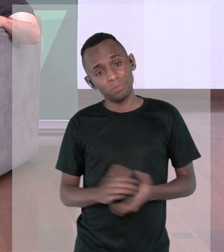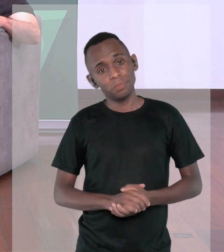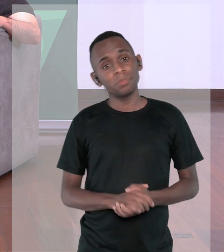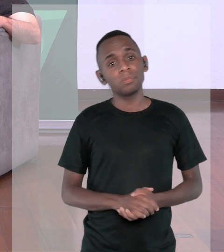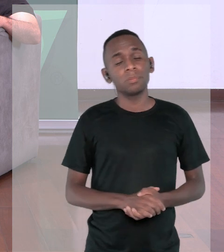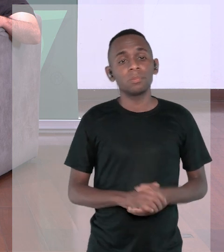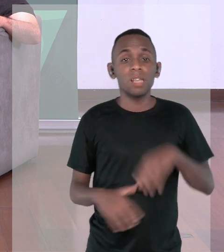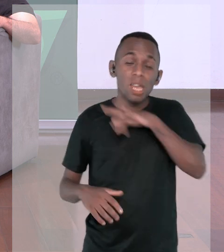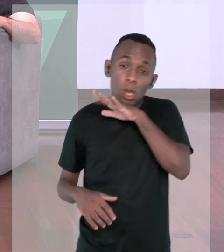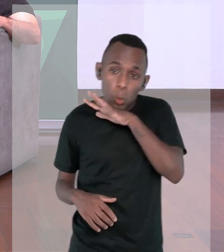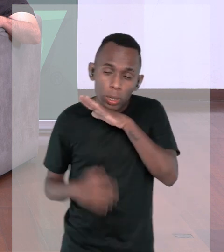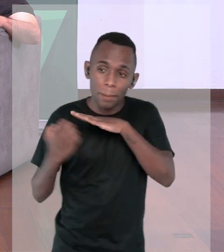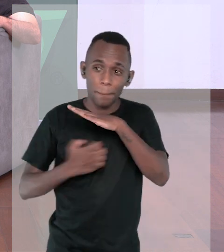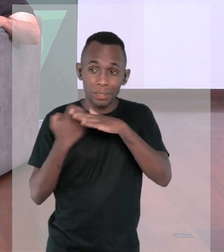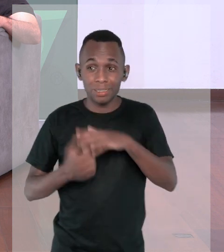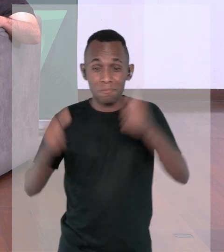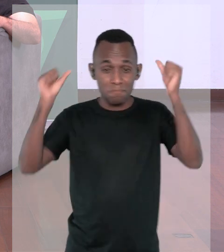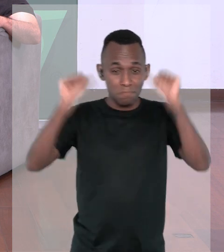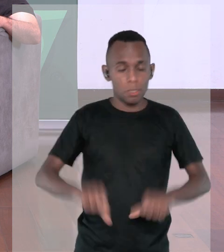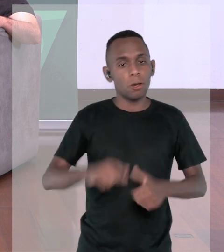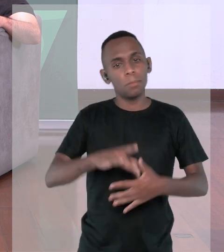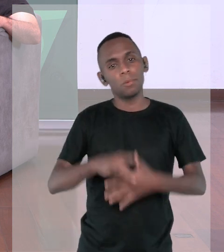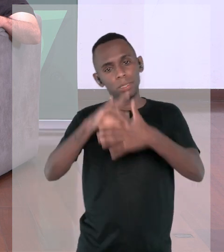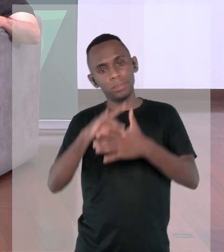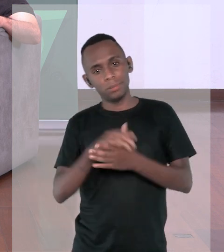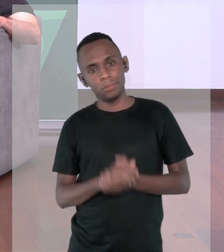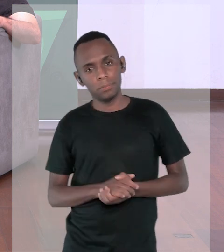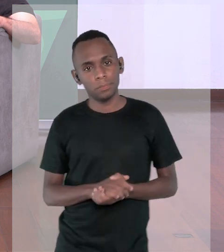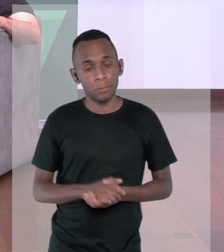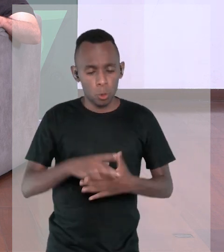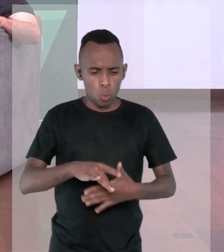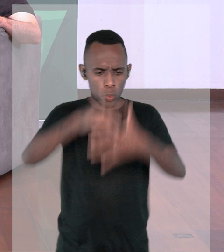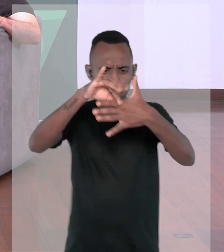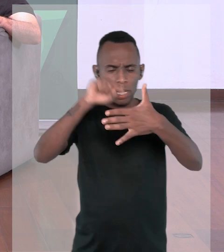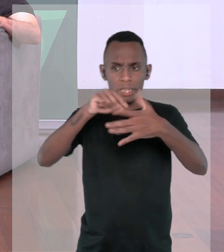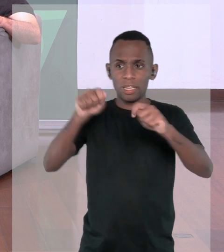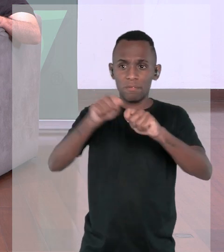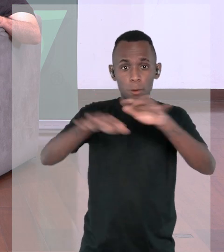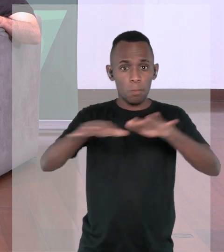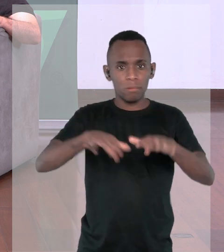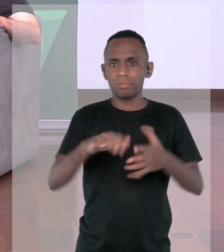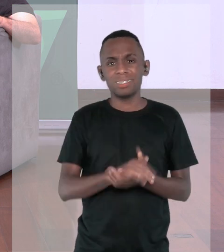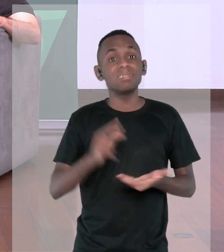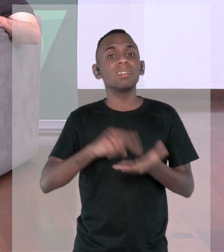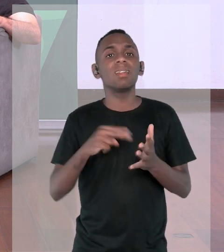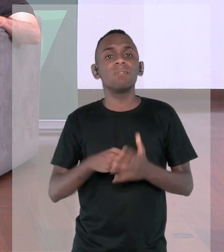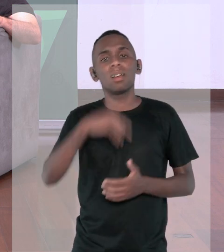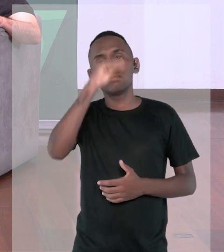Isso é ruim para a empresa, mas é péssimo para o líder. Um líder que faz um movimento desse é um banana.